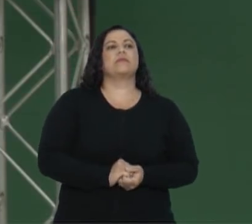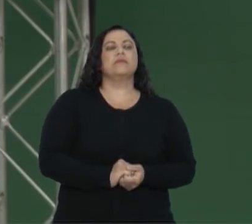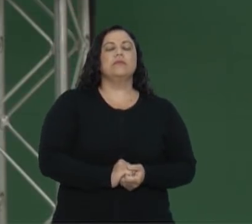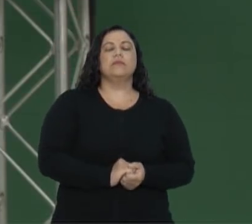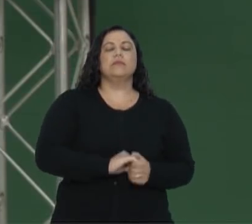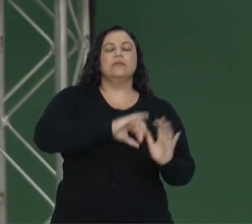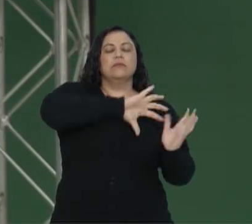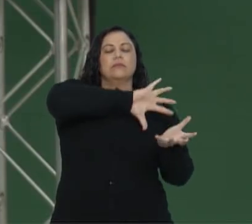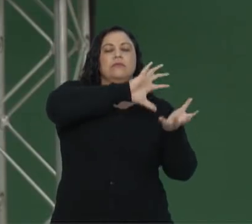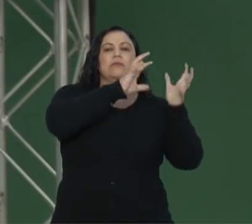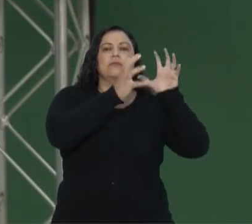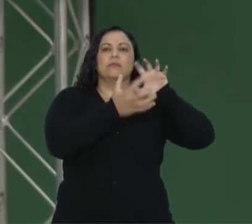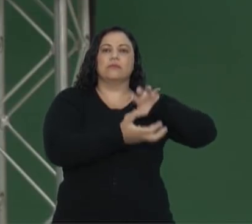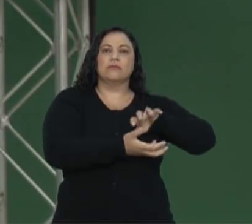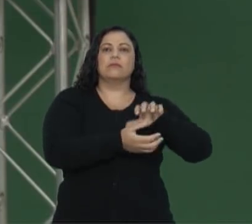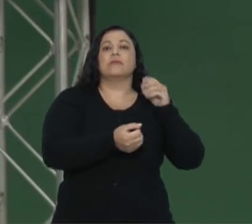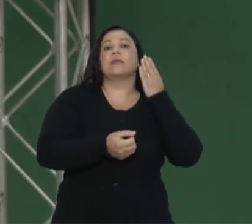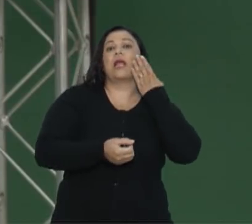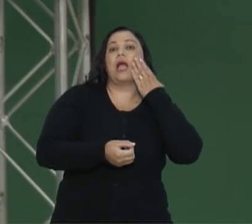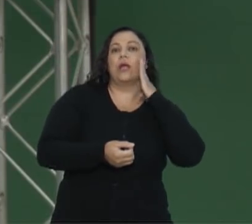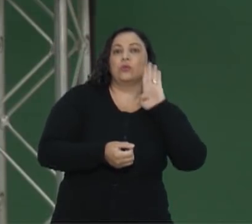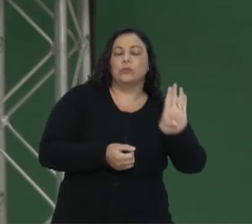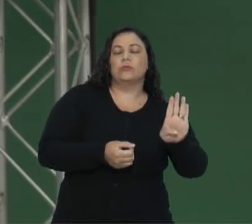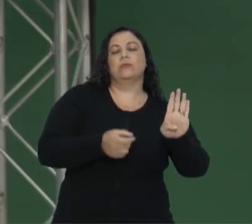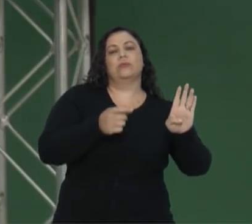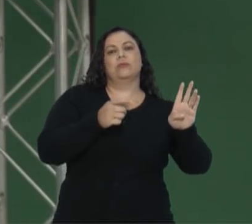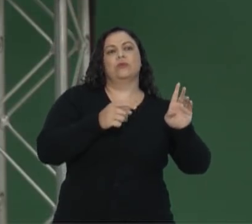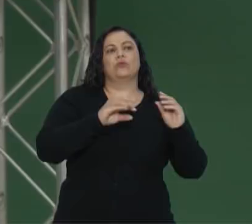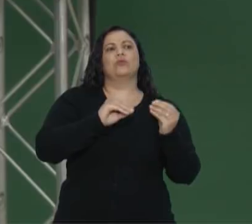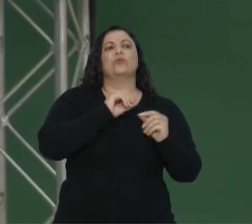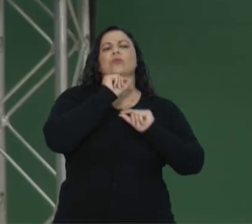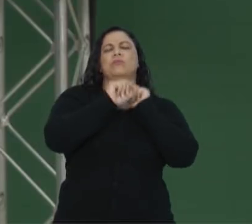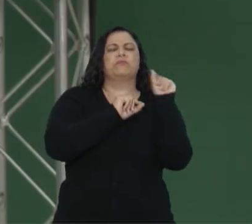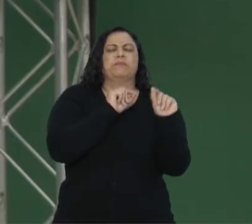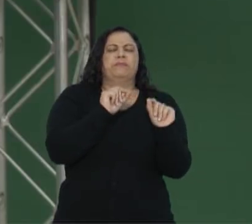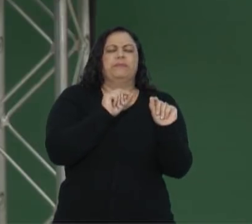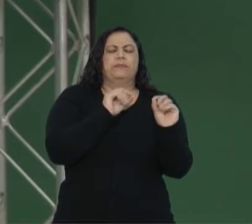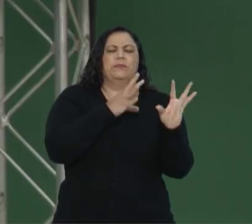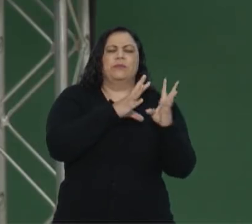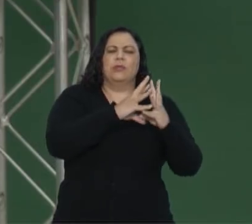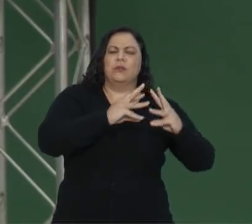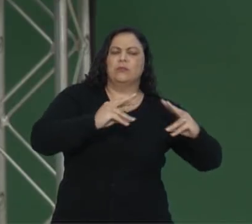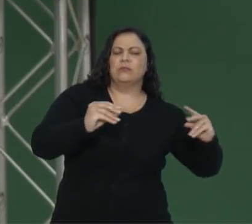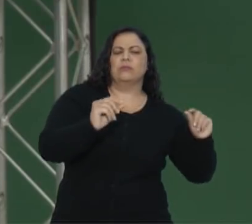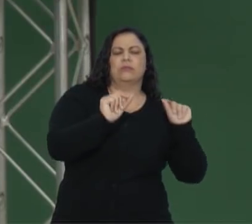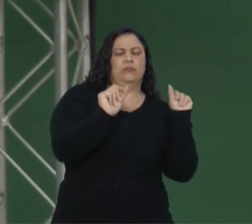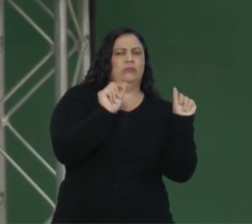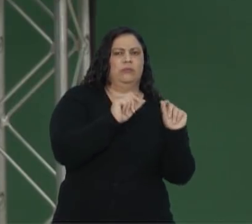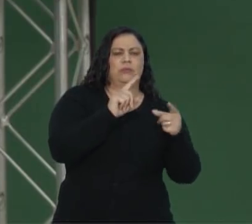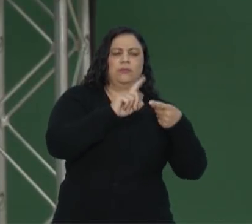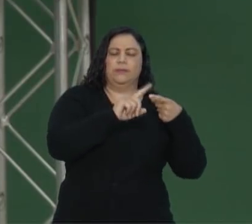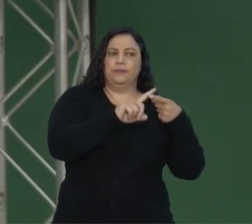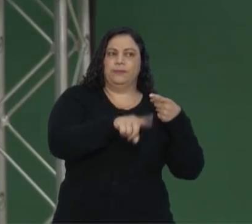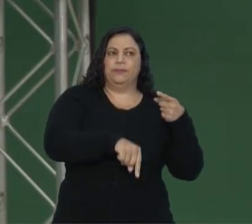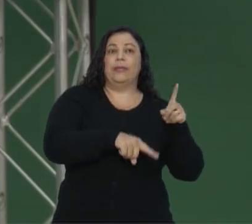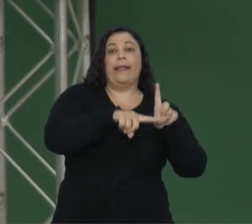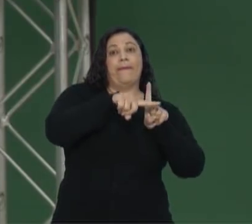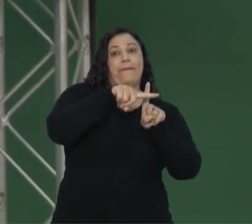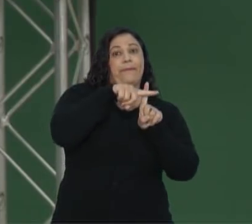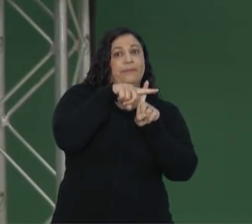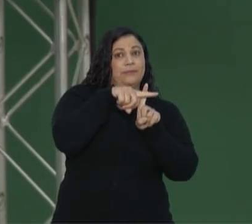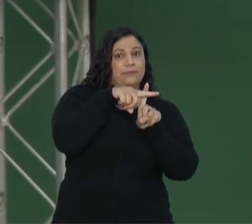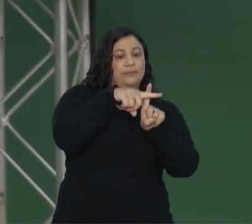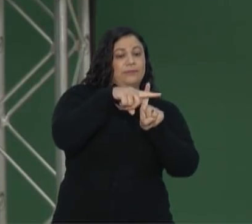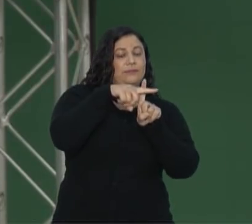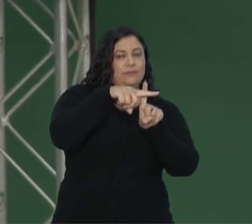azul, nessa circunferência, eu estou mostrando um reagente, uma substância qualquer. Sinal de mais, né? Eu fiz